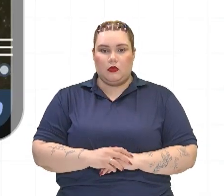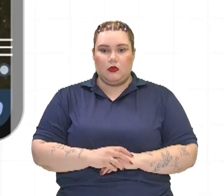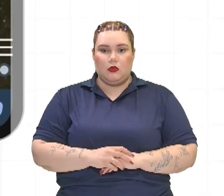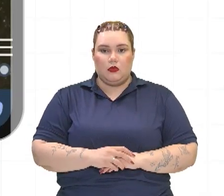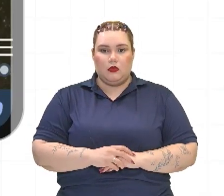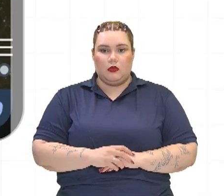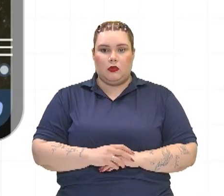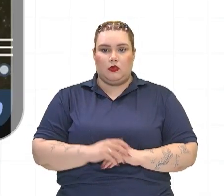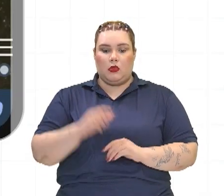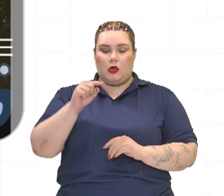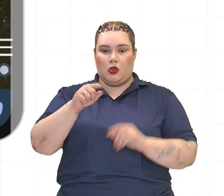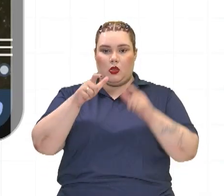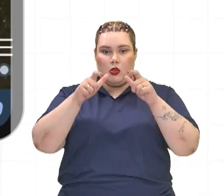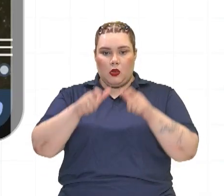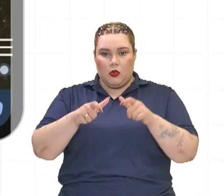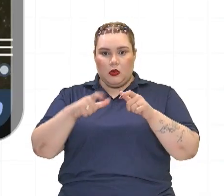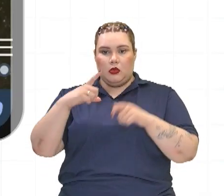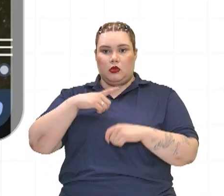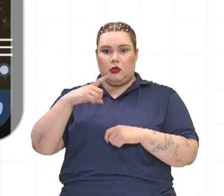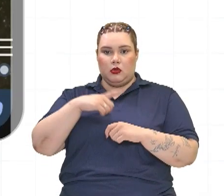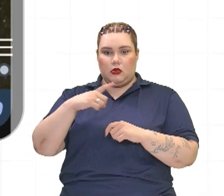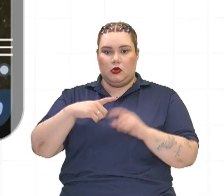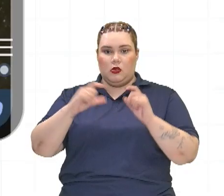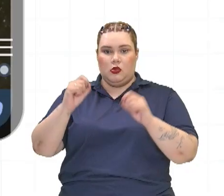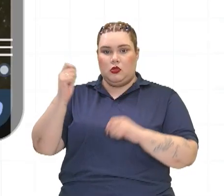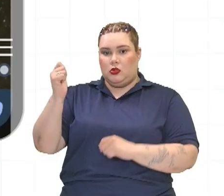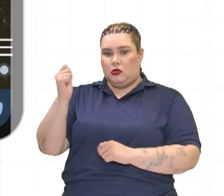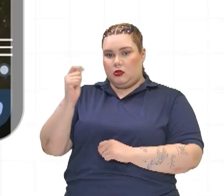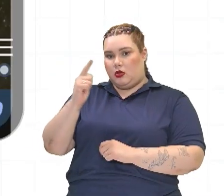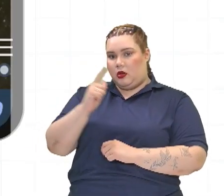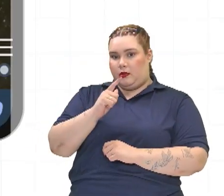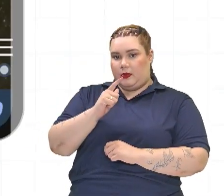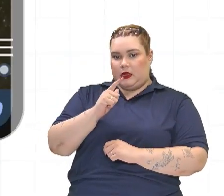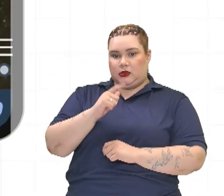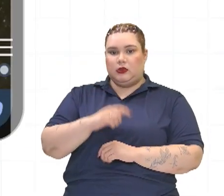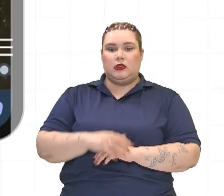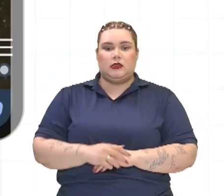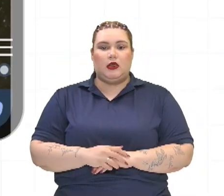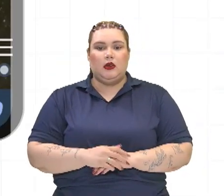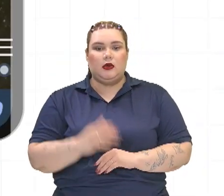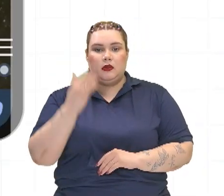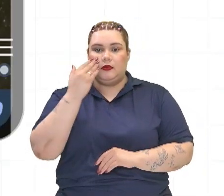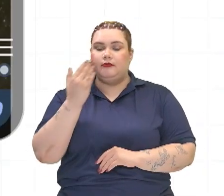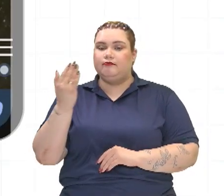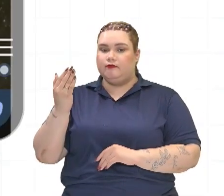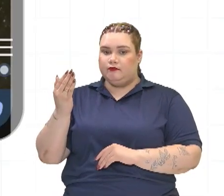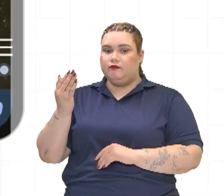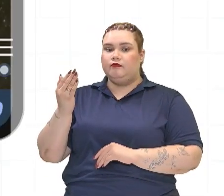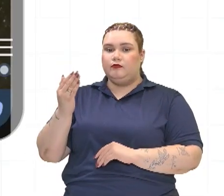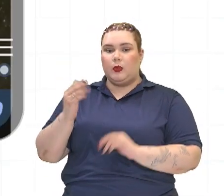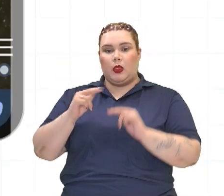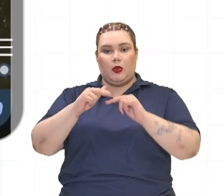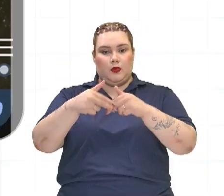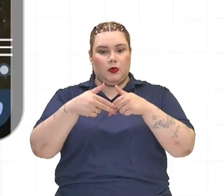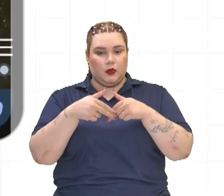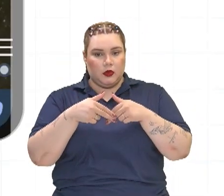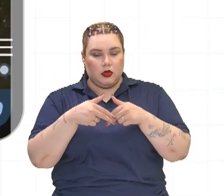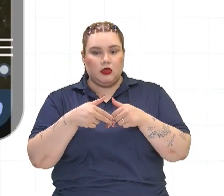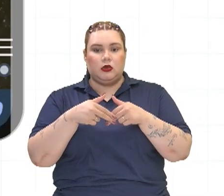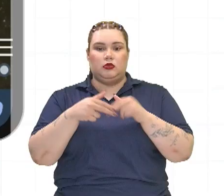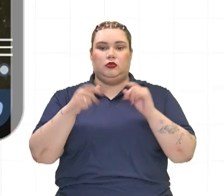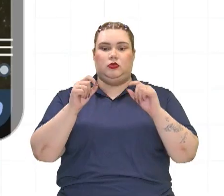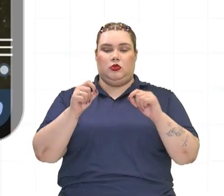esse local onde nós recebemos esses raios solares em maior quantidade, tá? E é por isso que